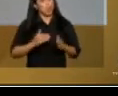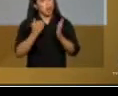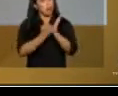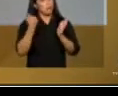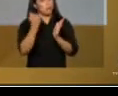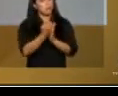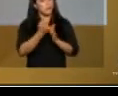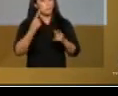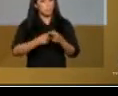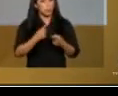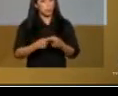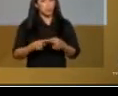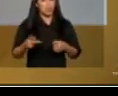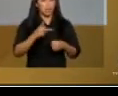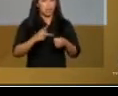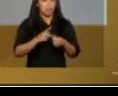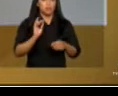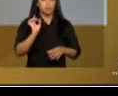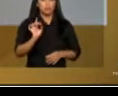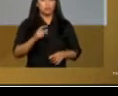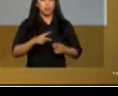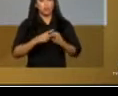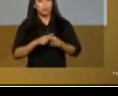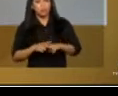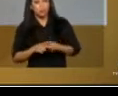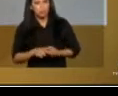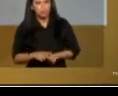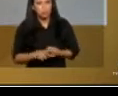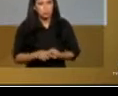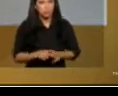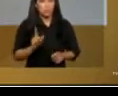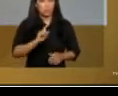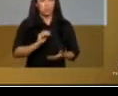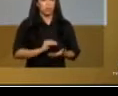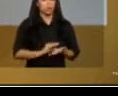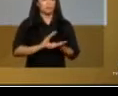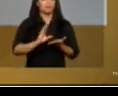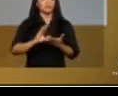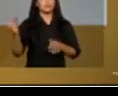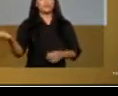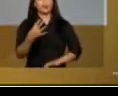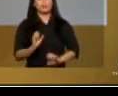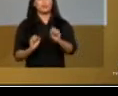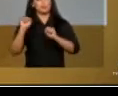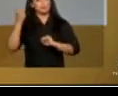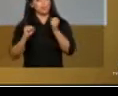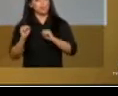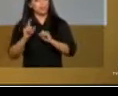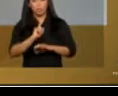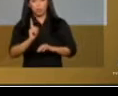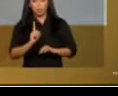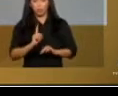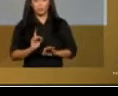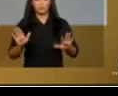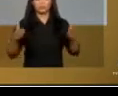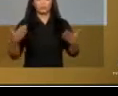faz investimentos em manutenção e operação e não investe em novas refinarias. À medida